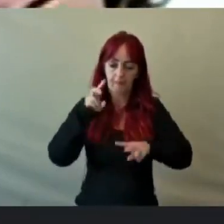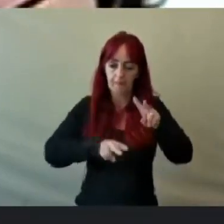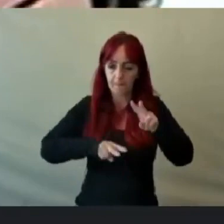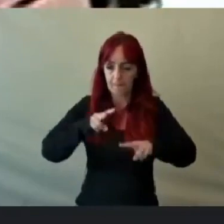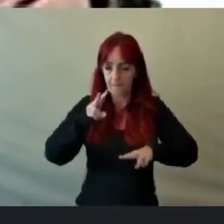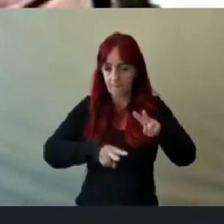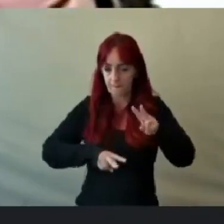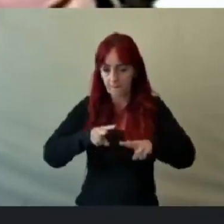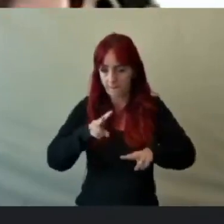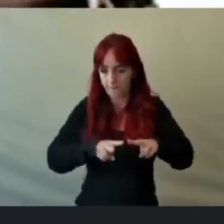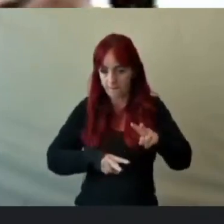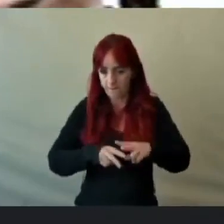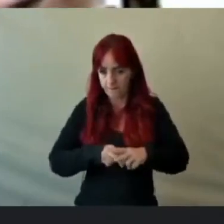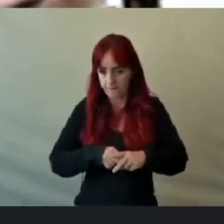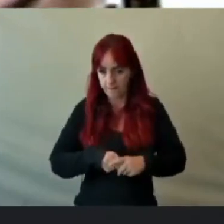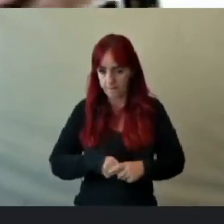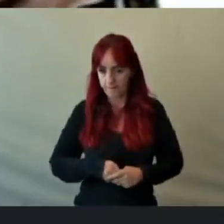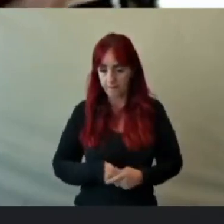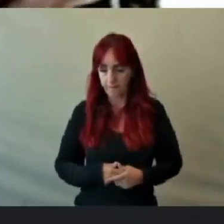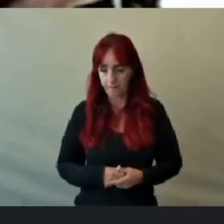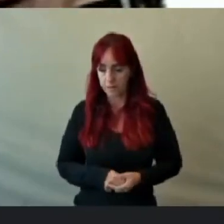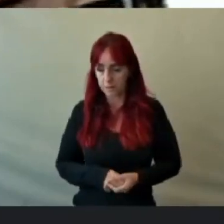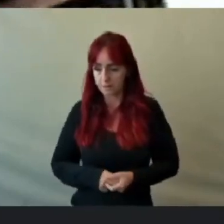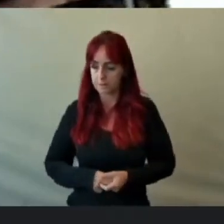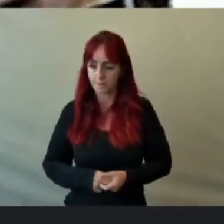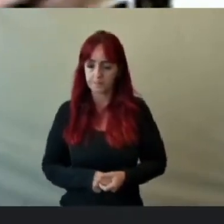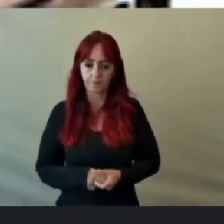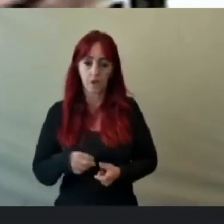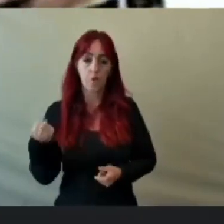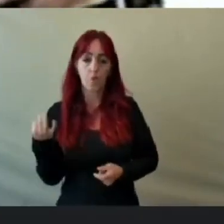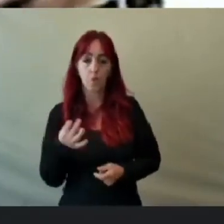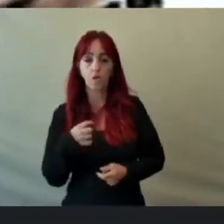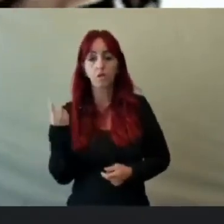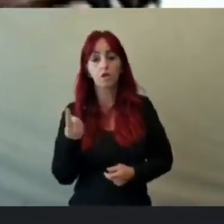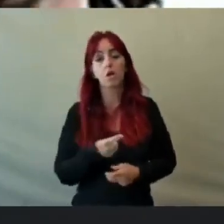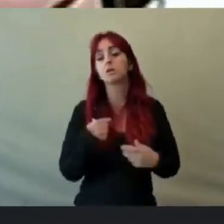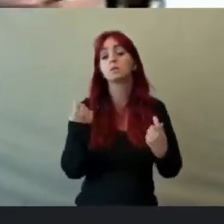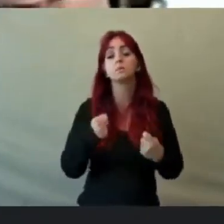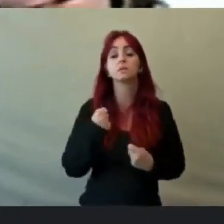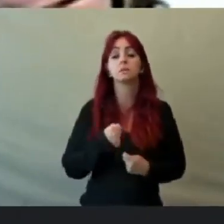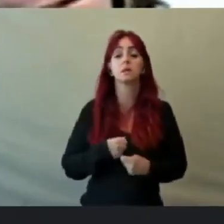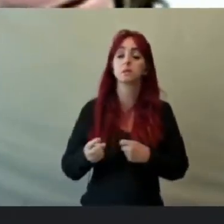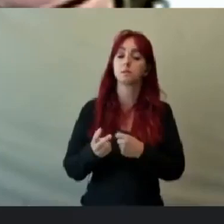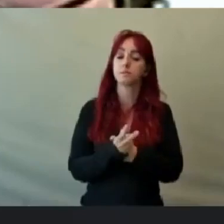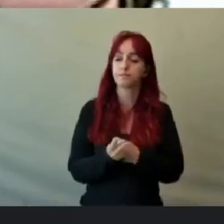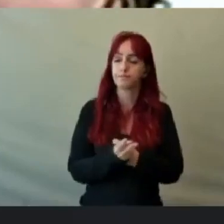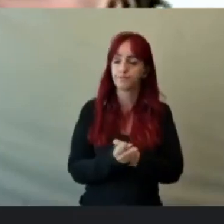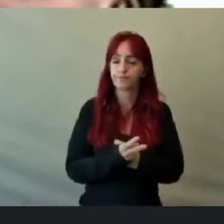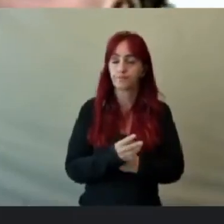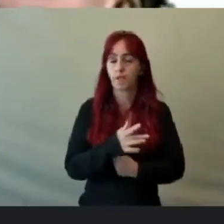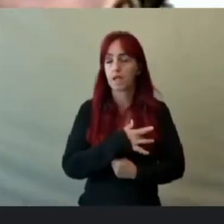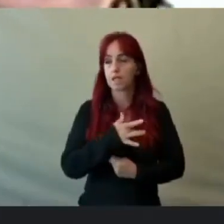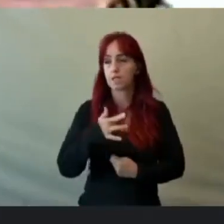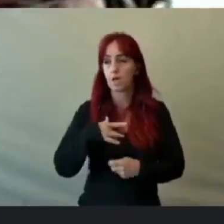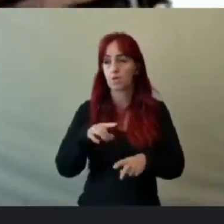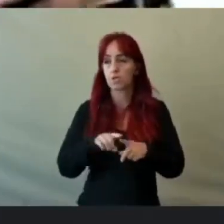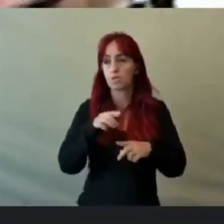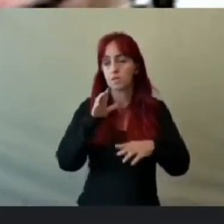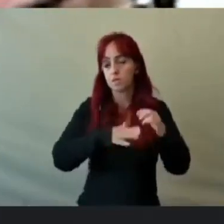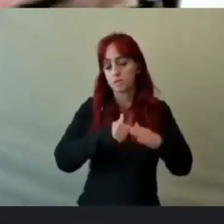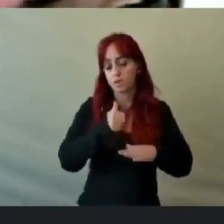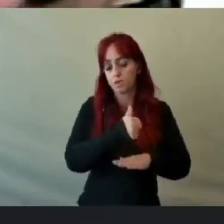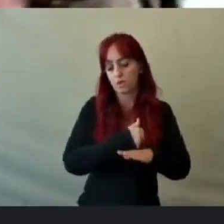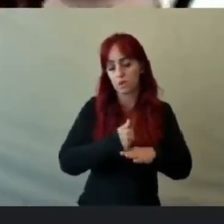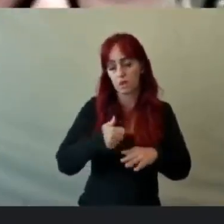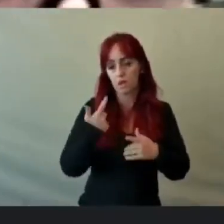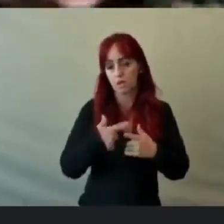a gente precisa né preservar a saúde desses profissionais porque o ato de cuidar ele é